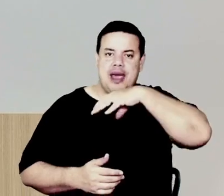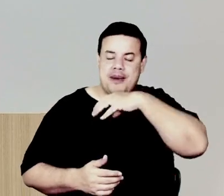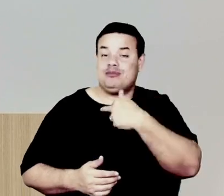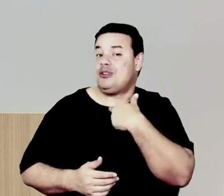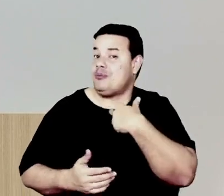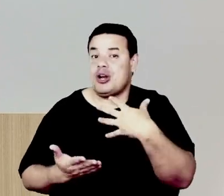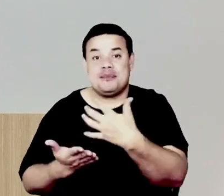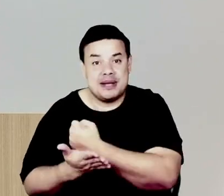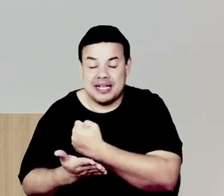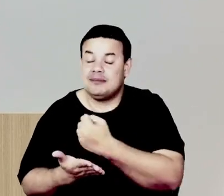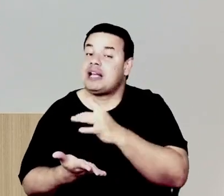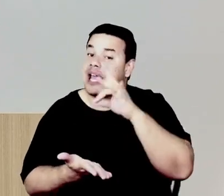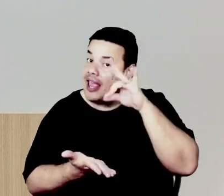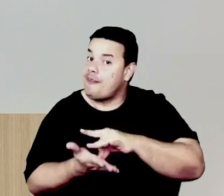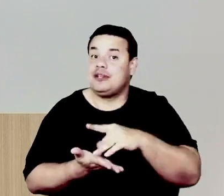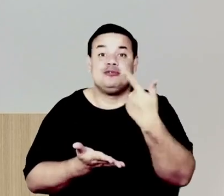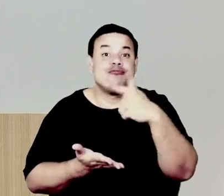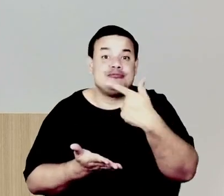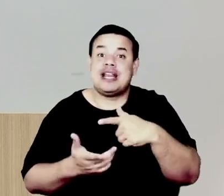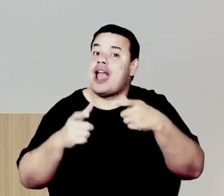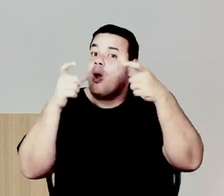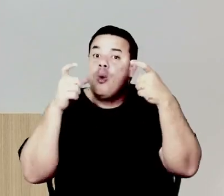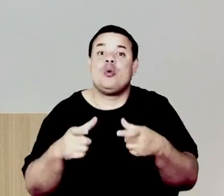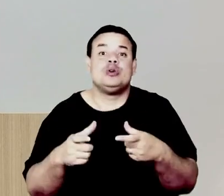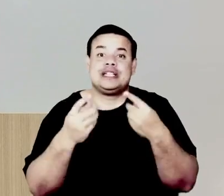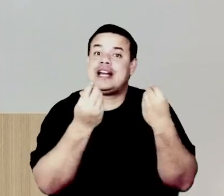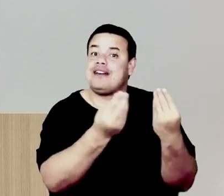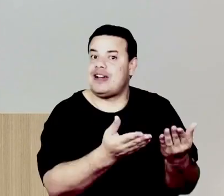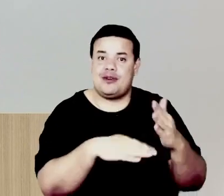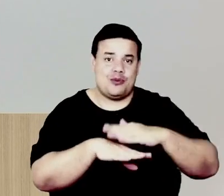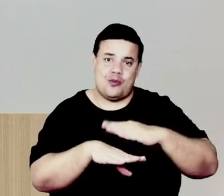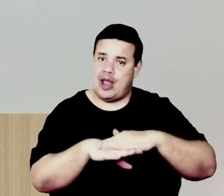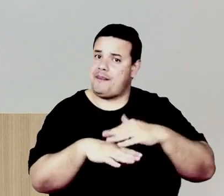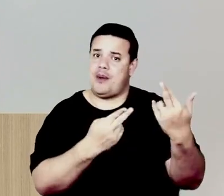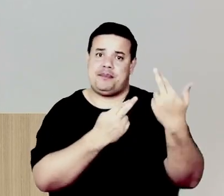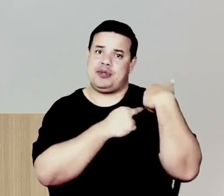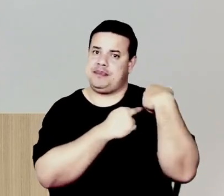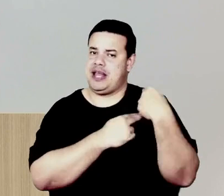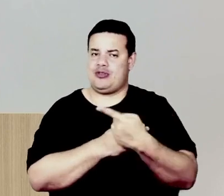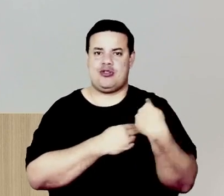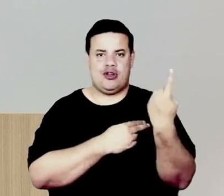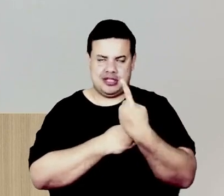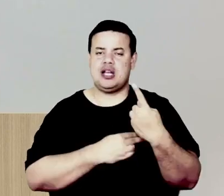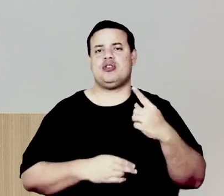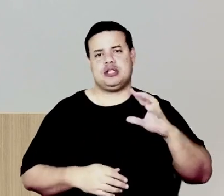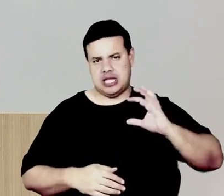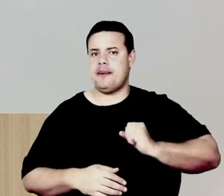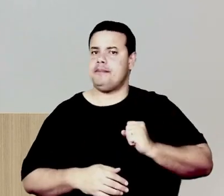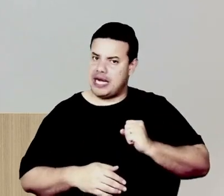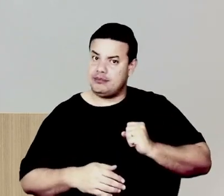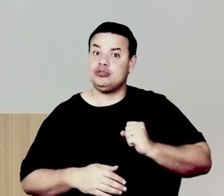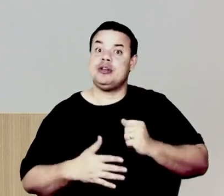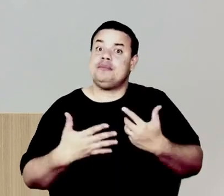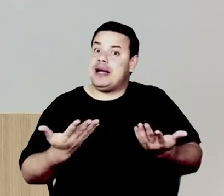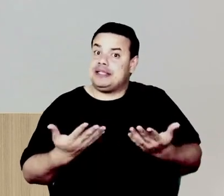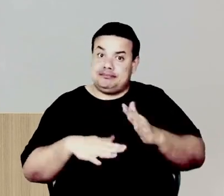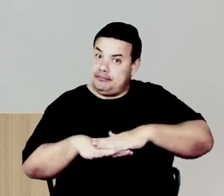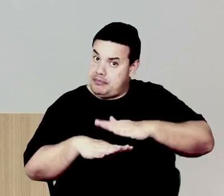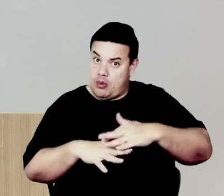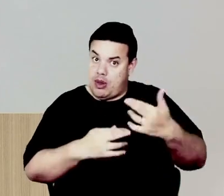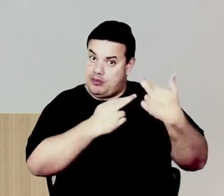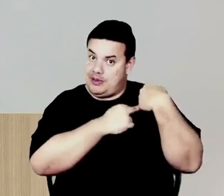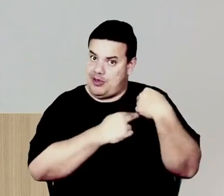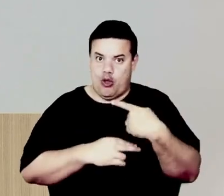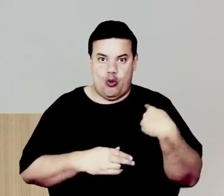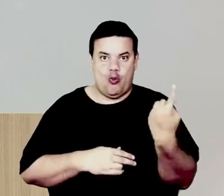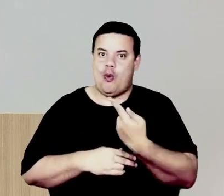não temos onde levar. E não é nossa responsabilidade. Não é porque nós amamos que nós temos essa responsabilidade. Essa responsabilidade não